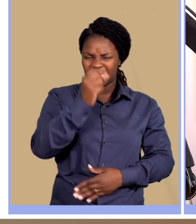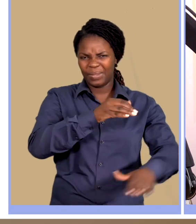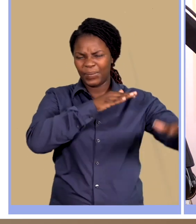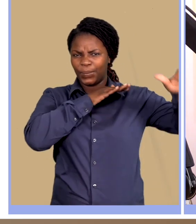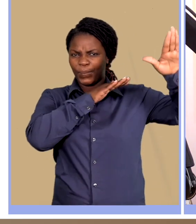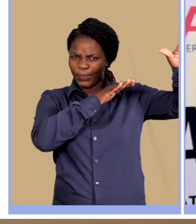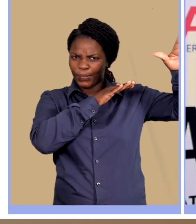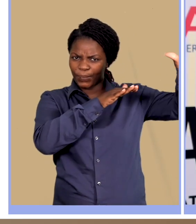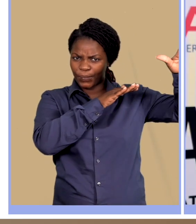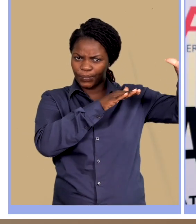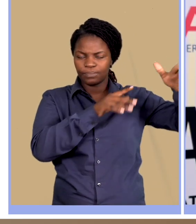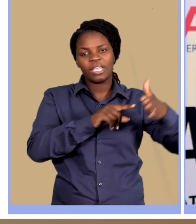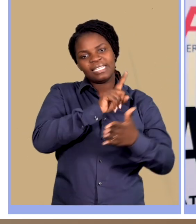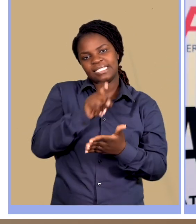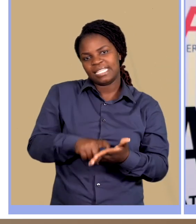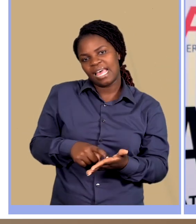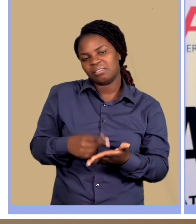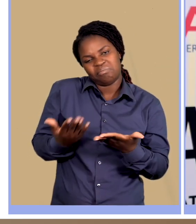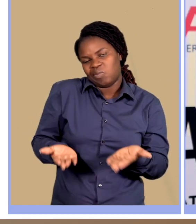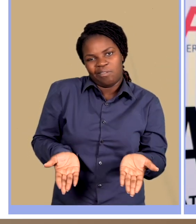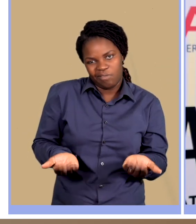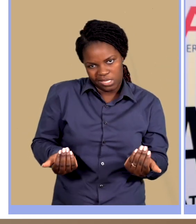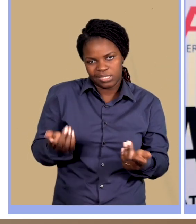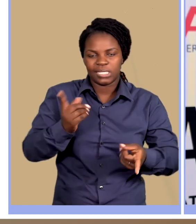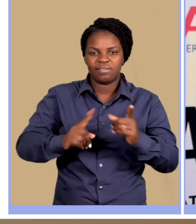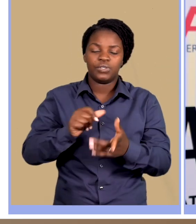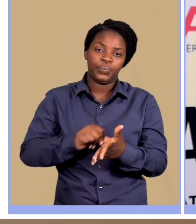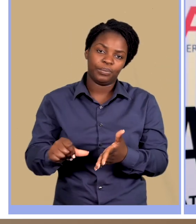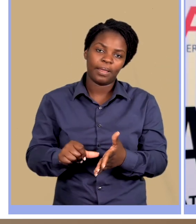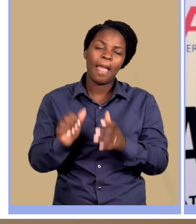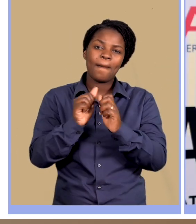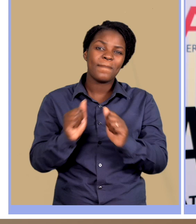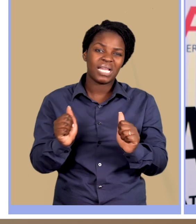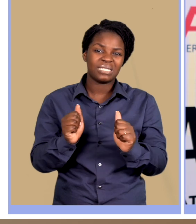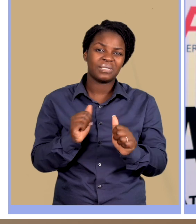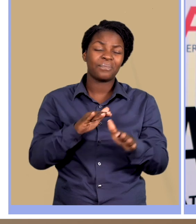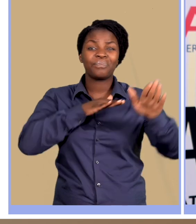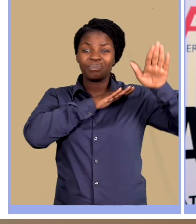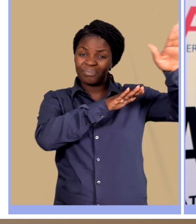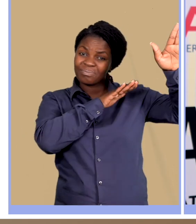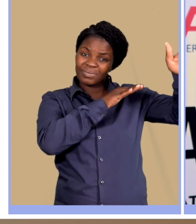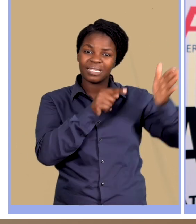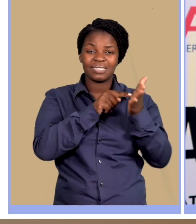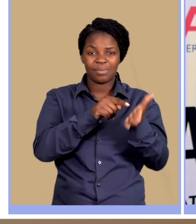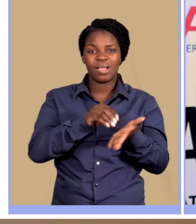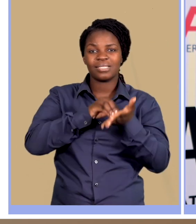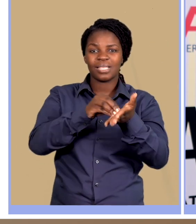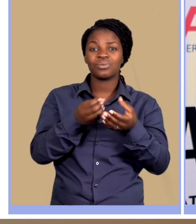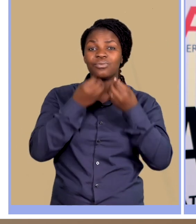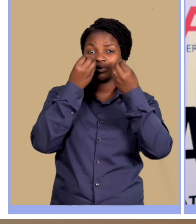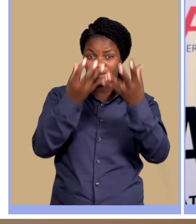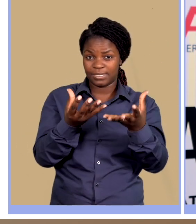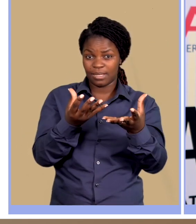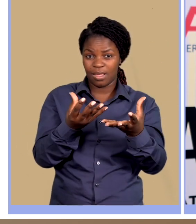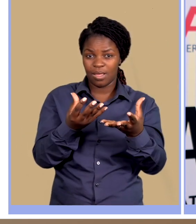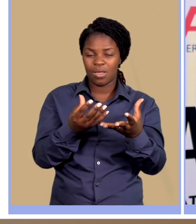Isso. Agora, para chegar a essa informação lá nas zonas rurais, falamos de Majagás, Palma e outros